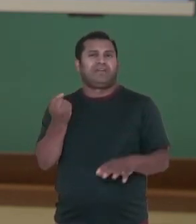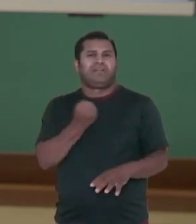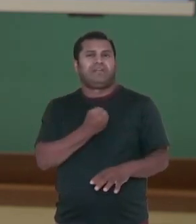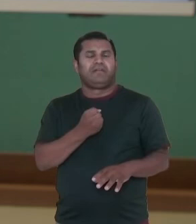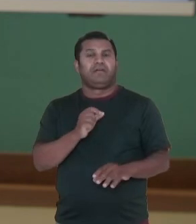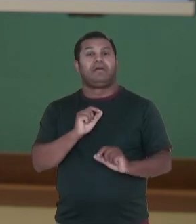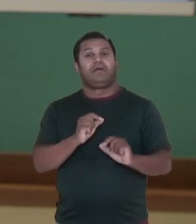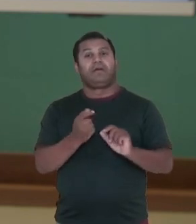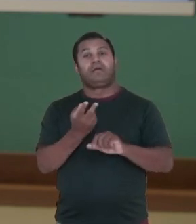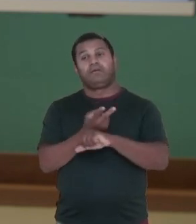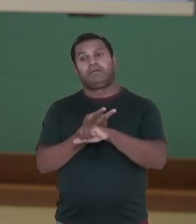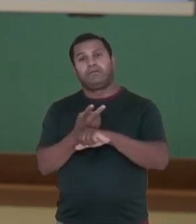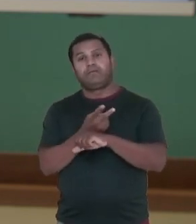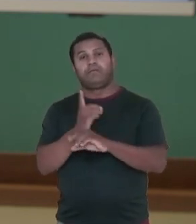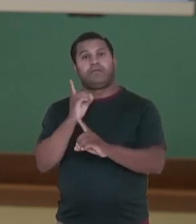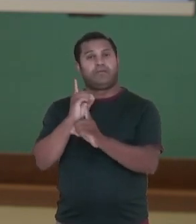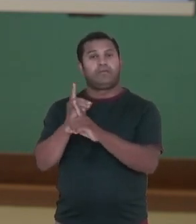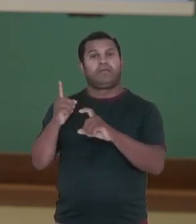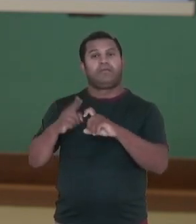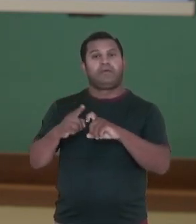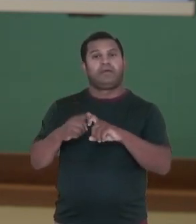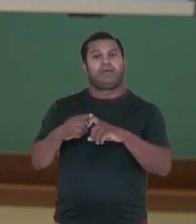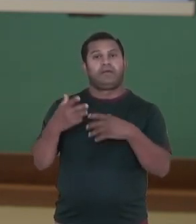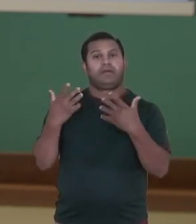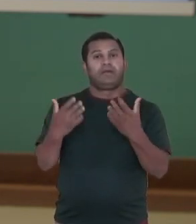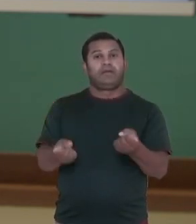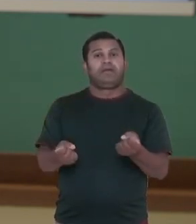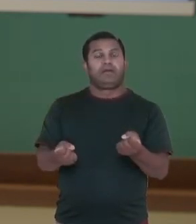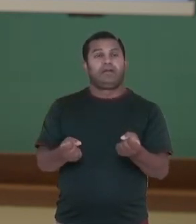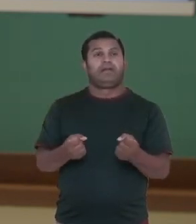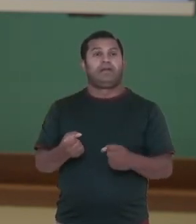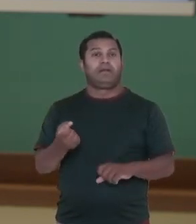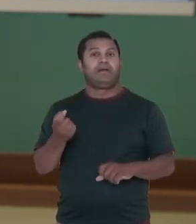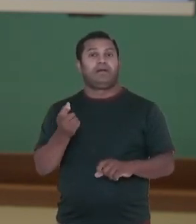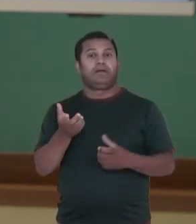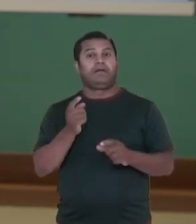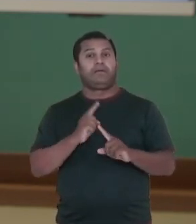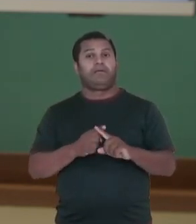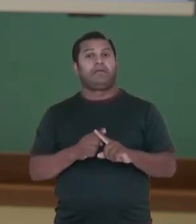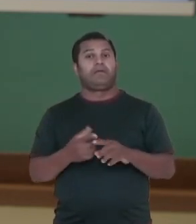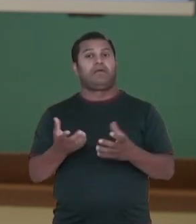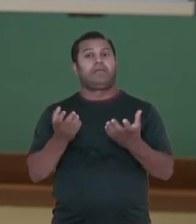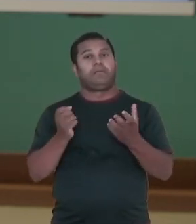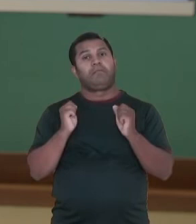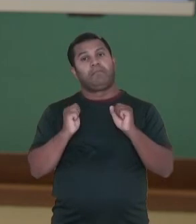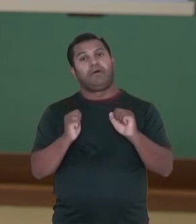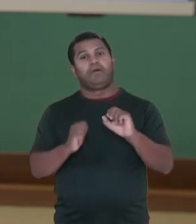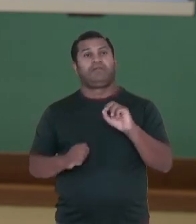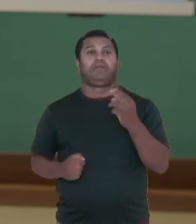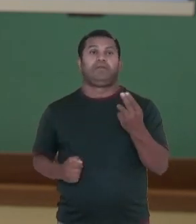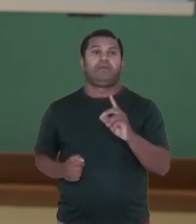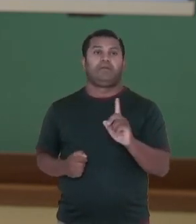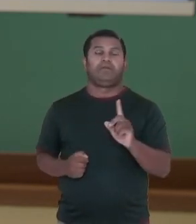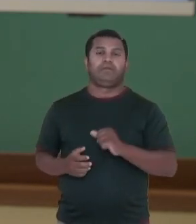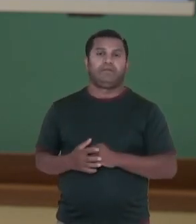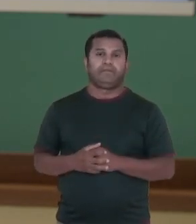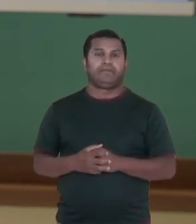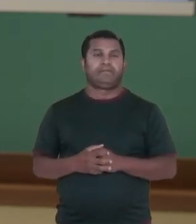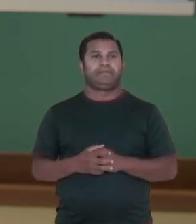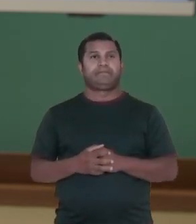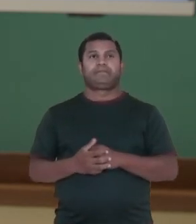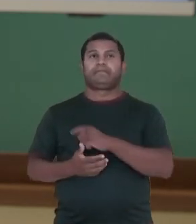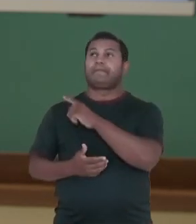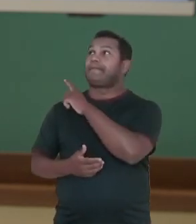eutanásia, o aconselhamento genético, né, e a eugenia, fazem parte dos princípios da bioética. Né?